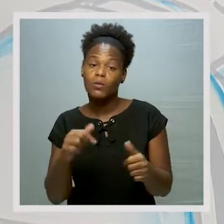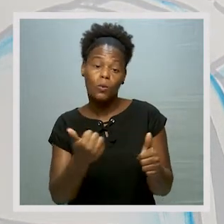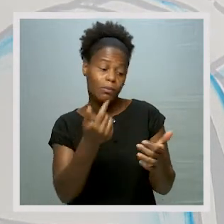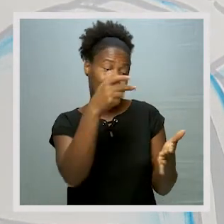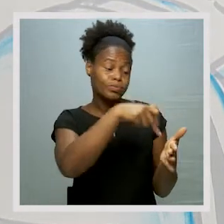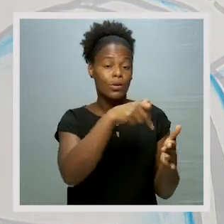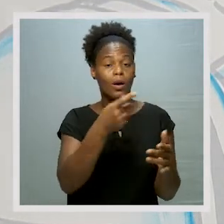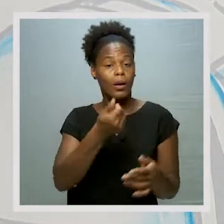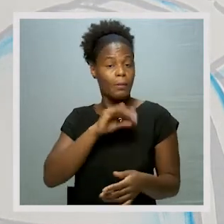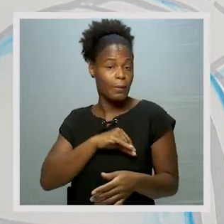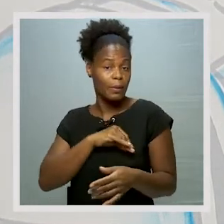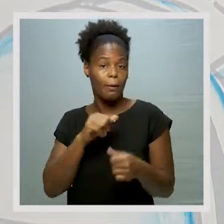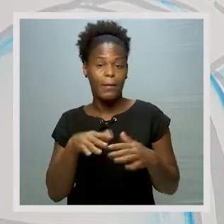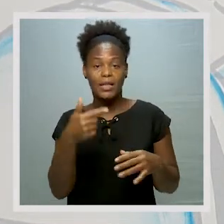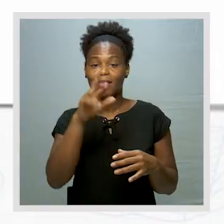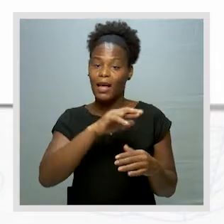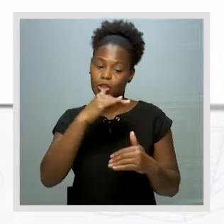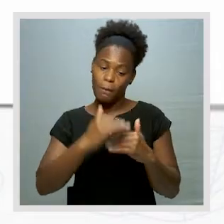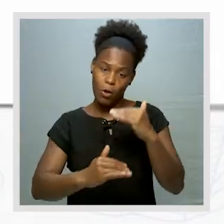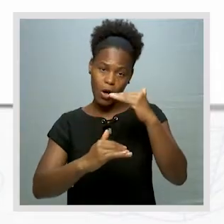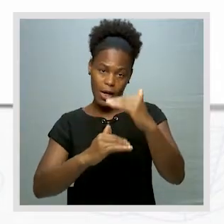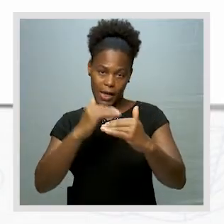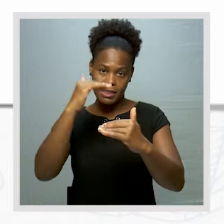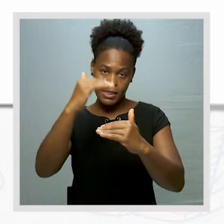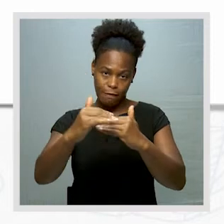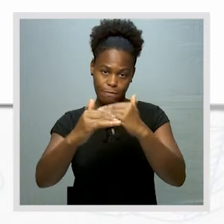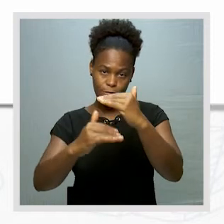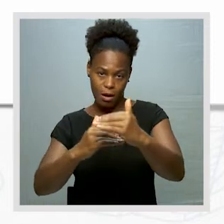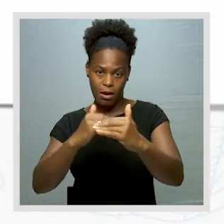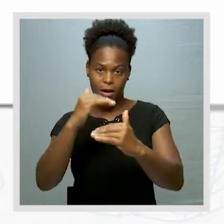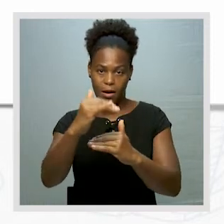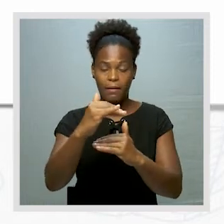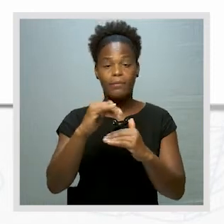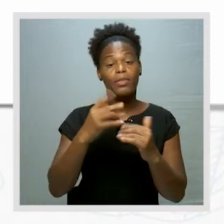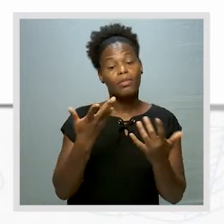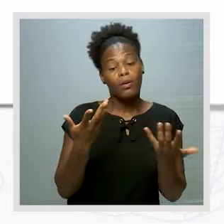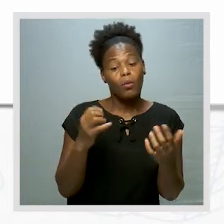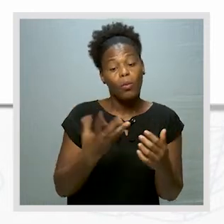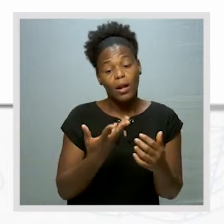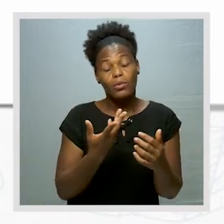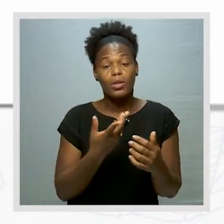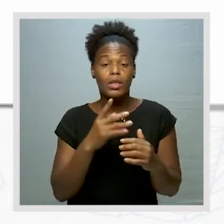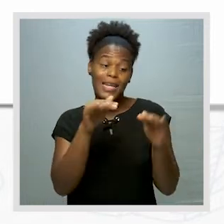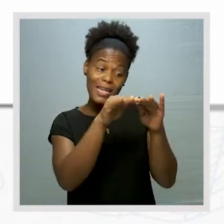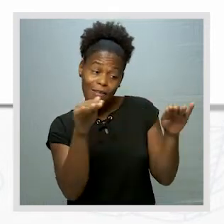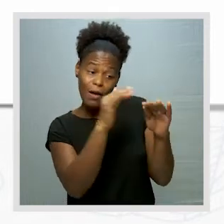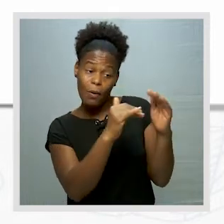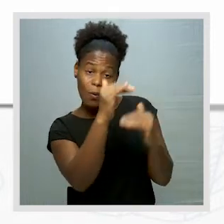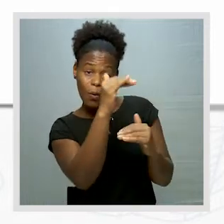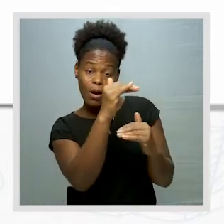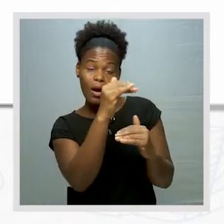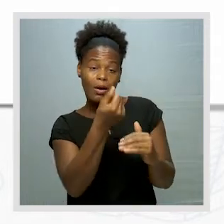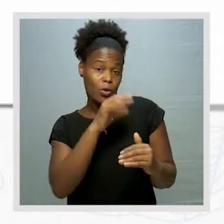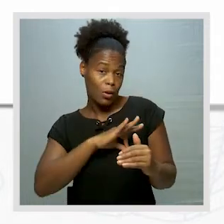sobre o rendimento, mas com taxas progressivas, taxas crescentes à medida que se passa de um escalão